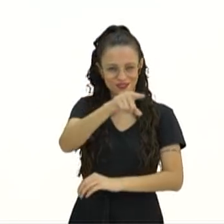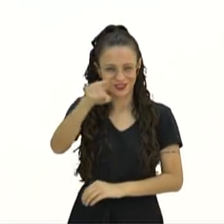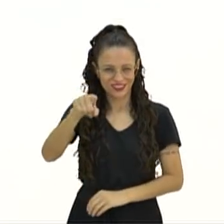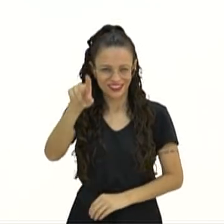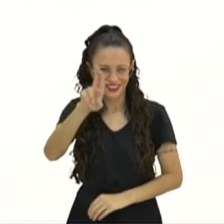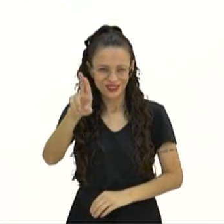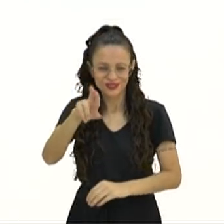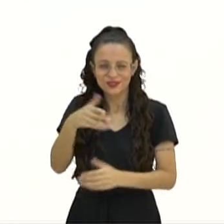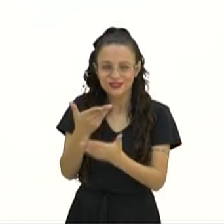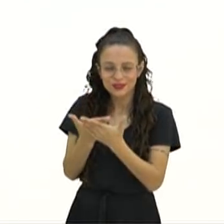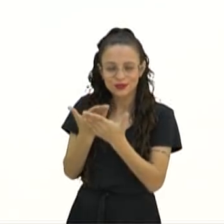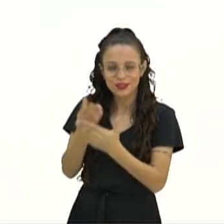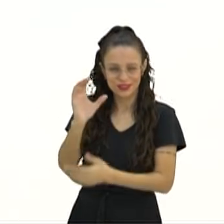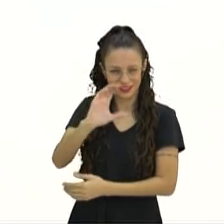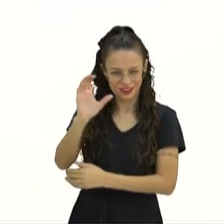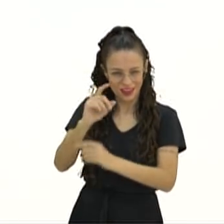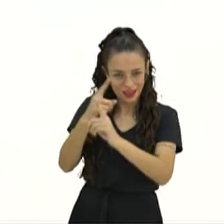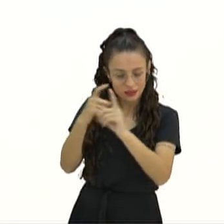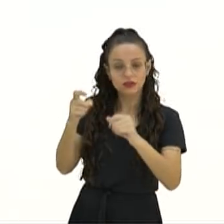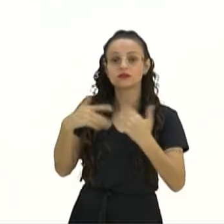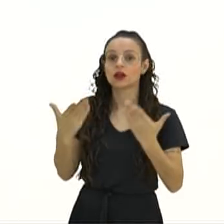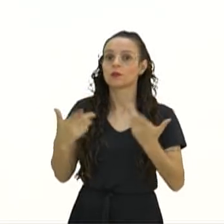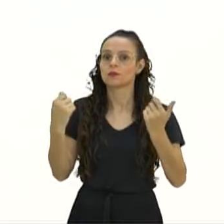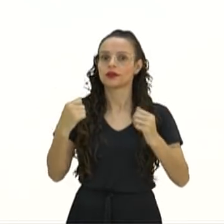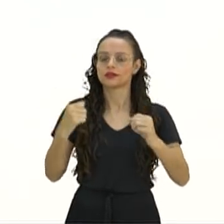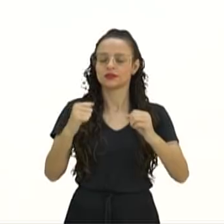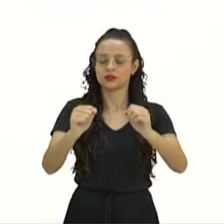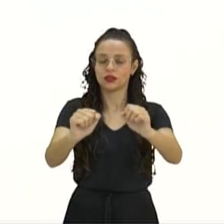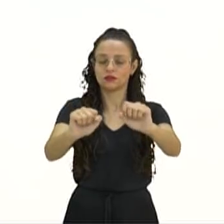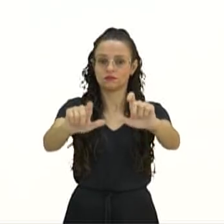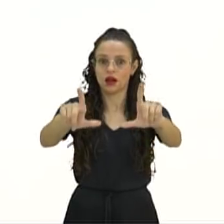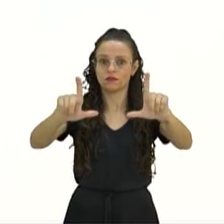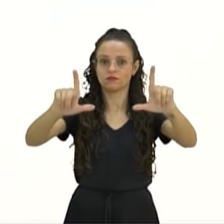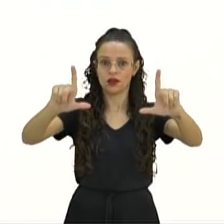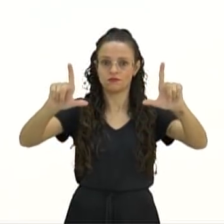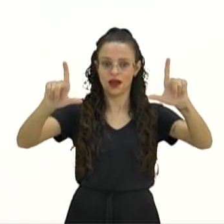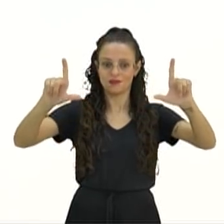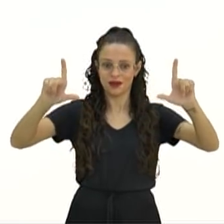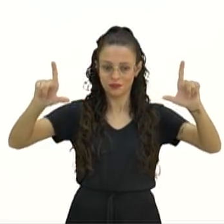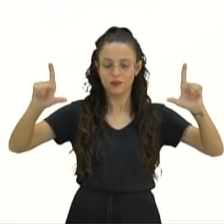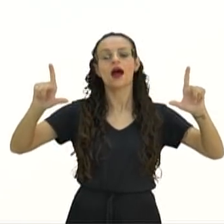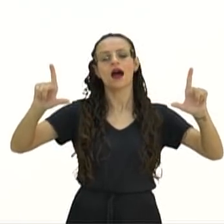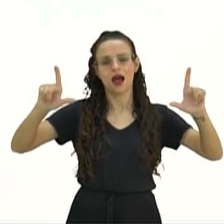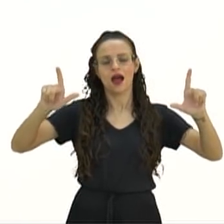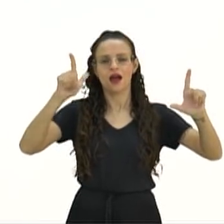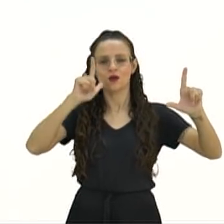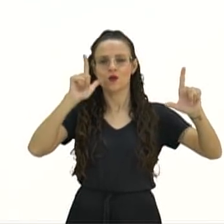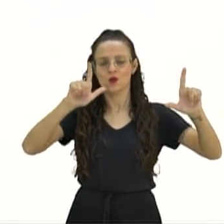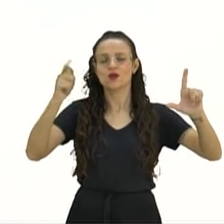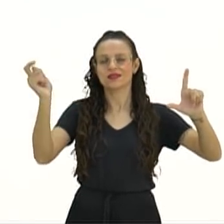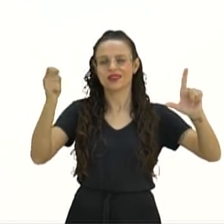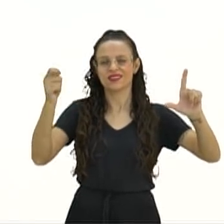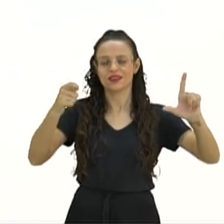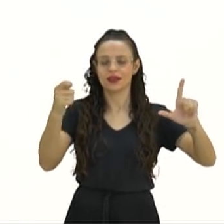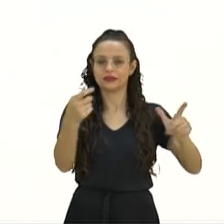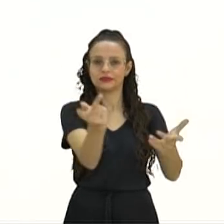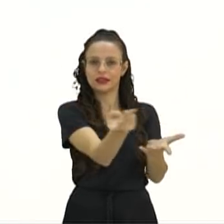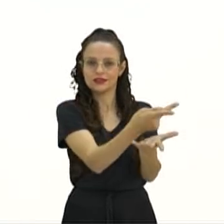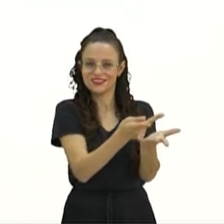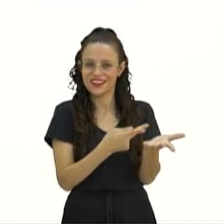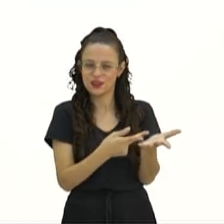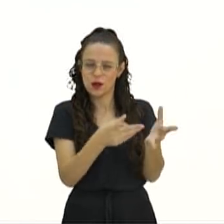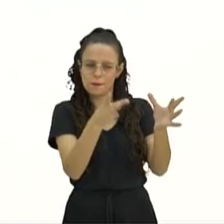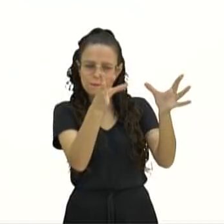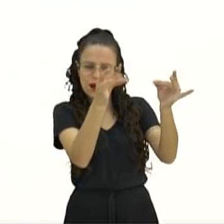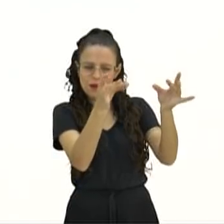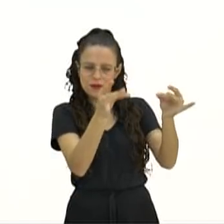em ciências. Eu preciso ampliar muitas vezes para conseguir representar com detalhes